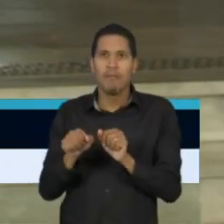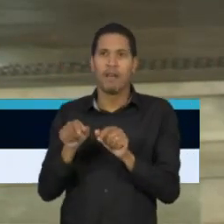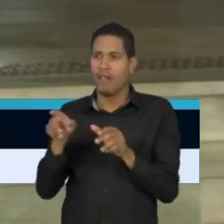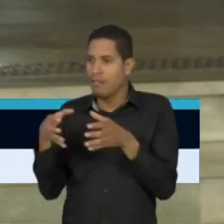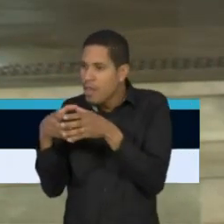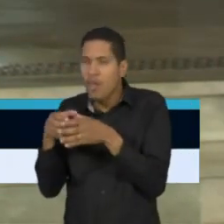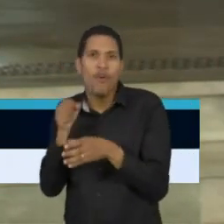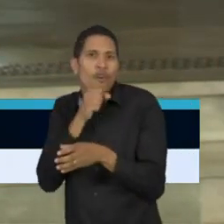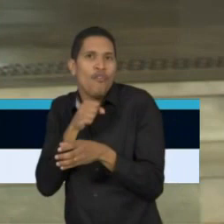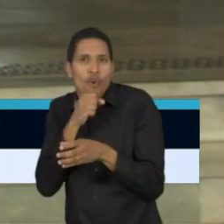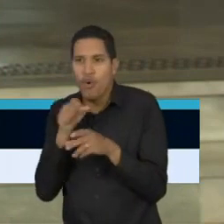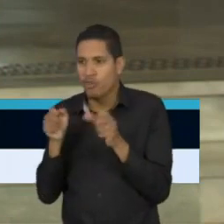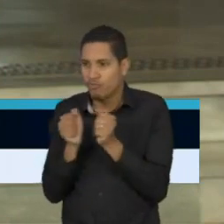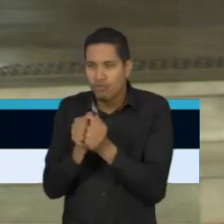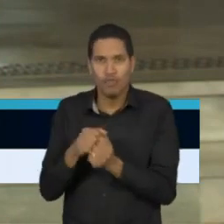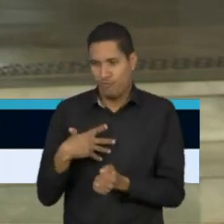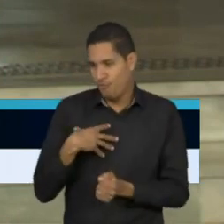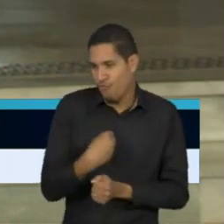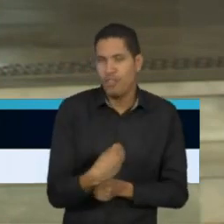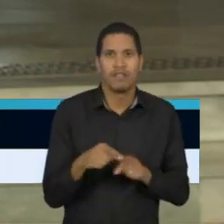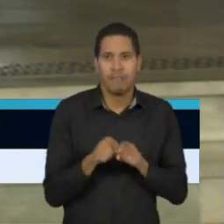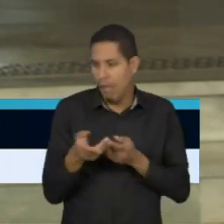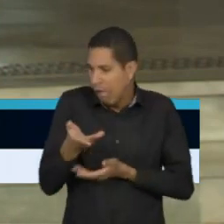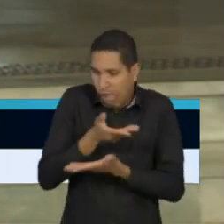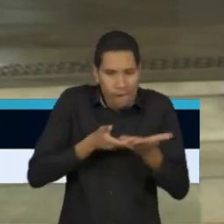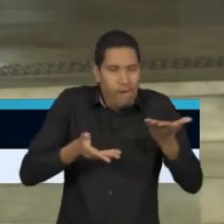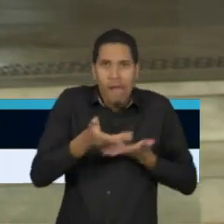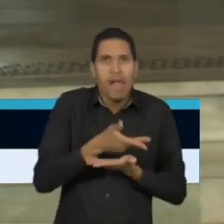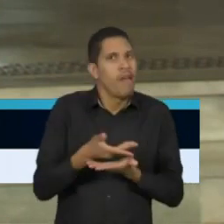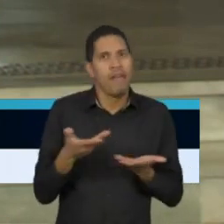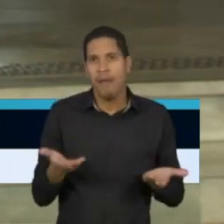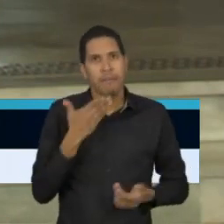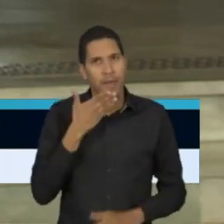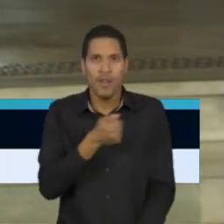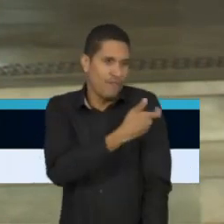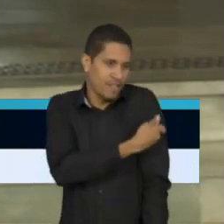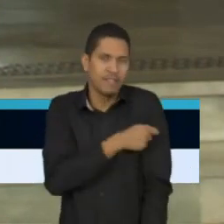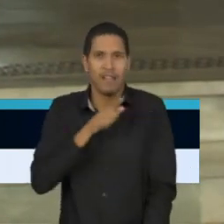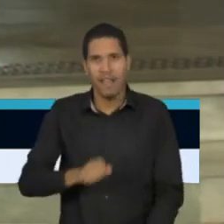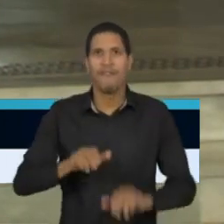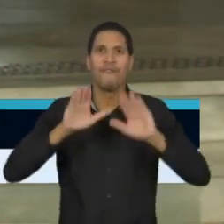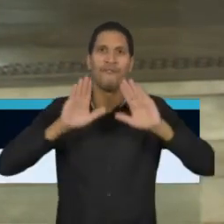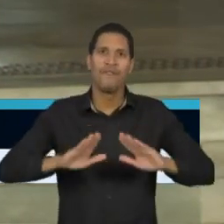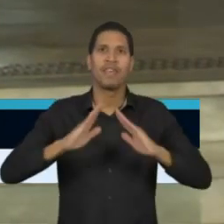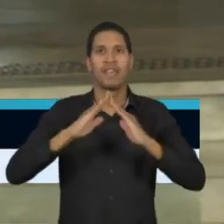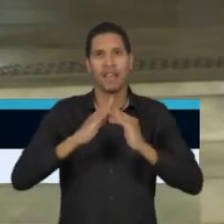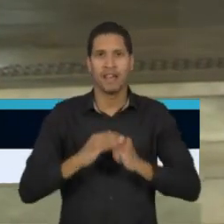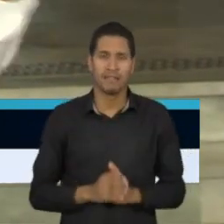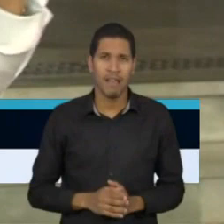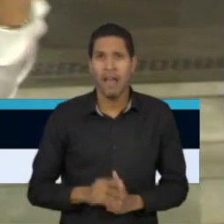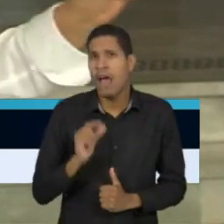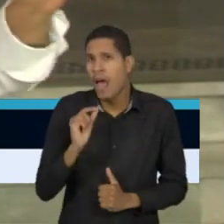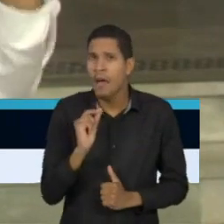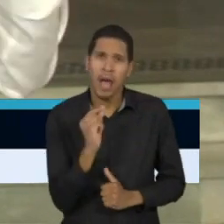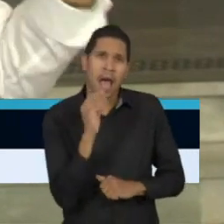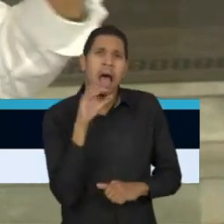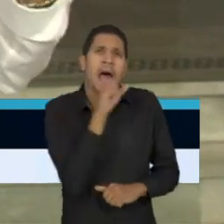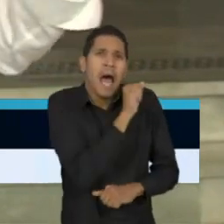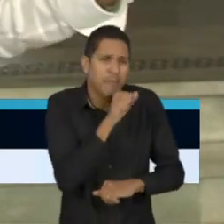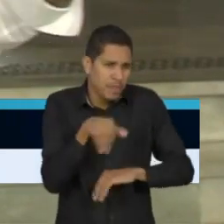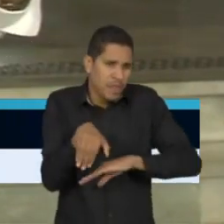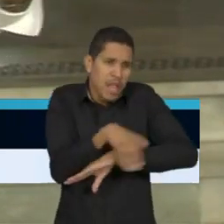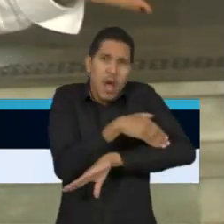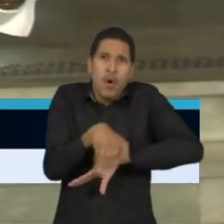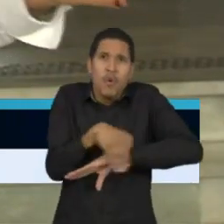seus filhos. Essa é a nossa melhor vacina, é ficarmos em casa. Ah, mas eu vou dar uma saidinha